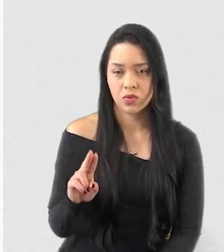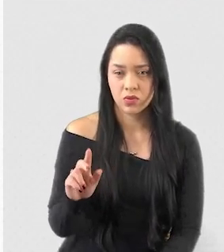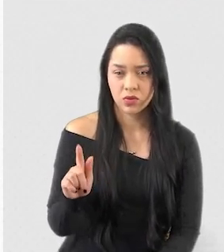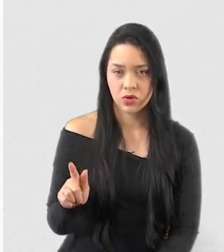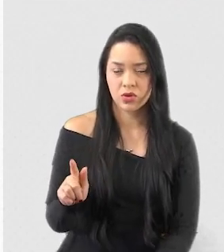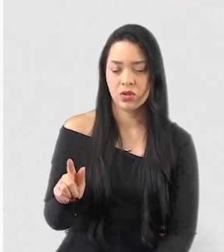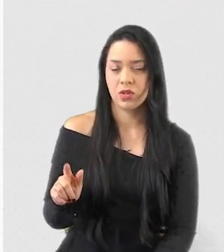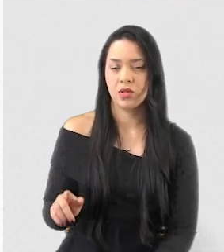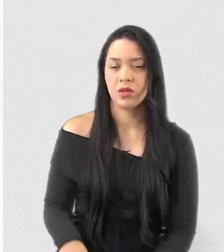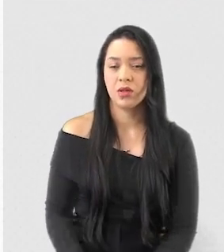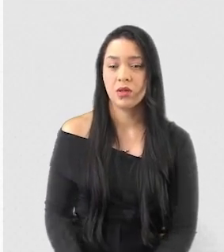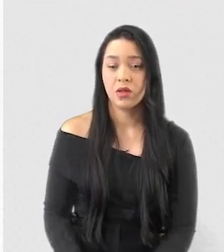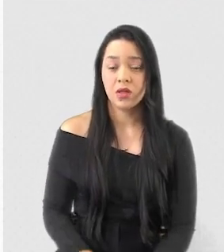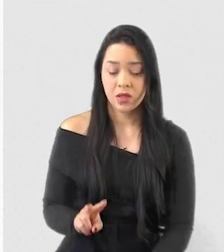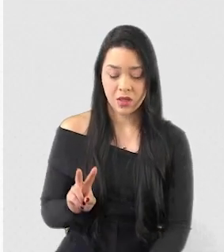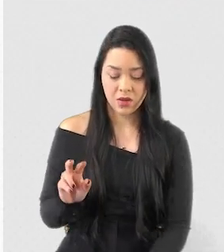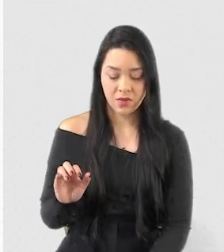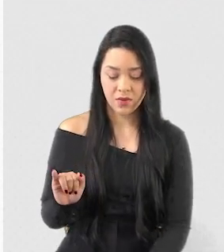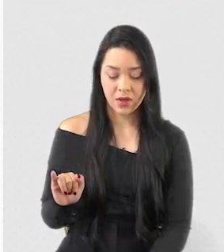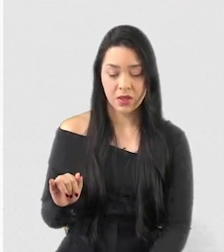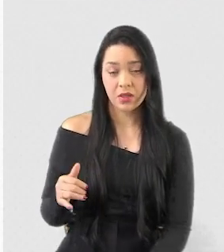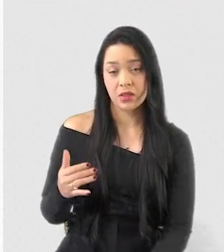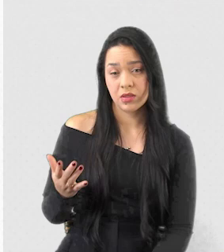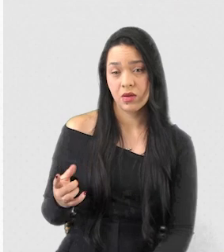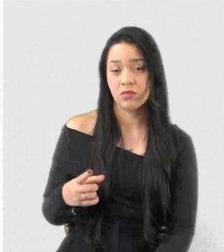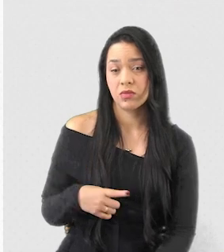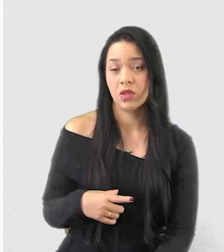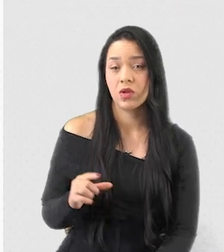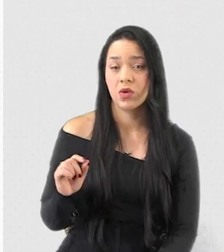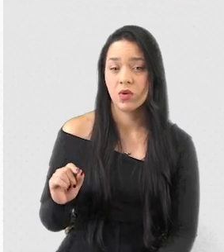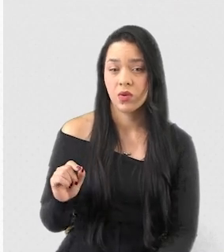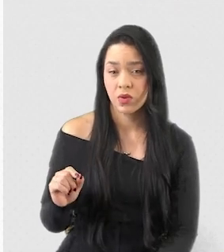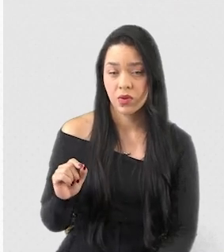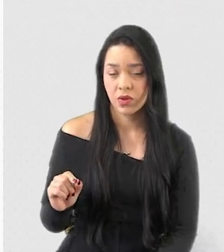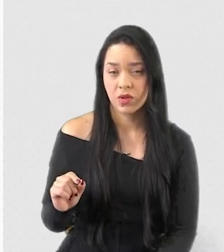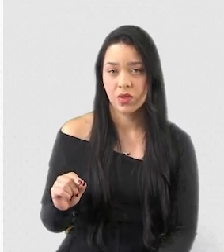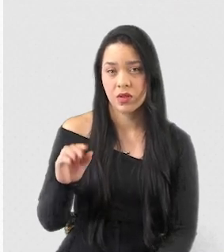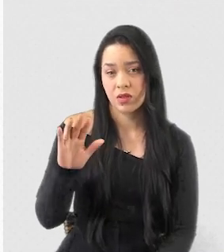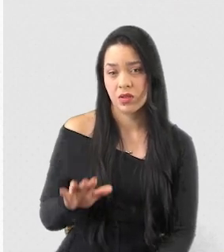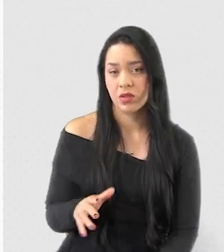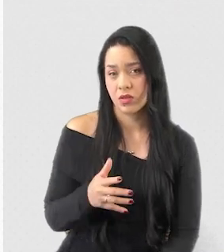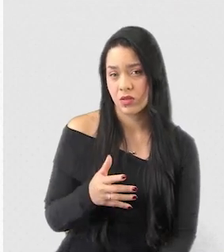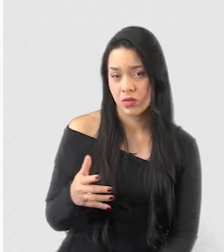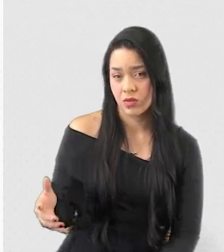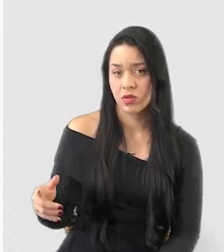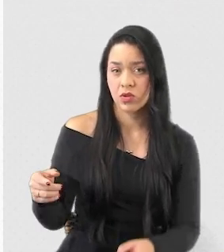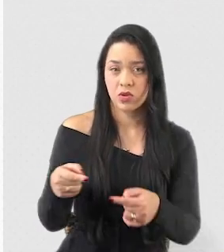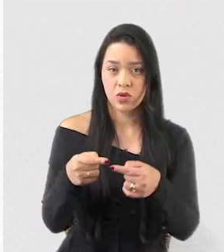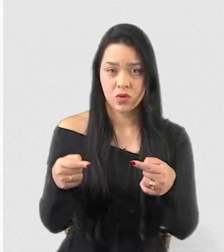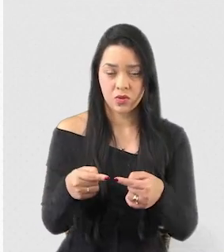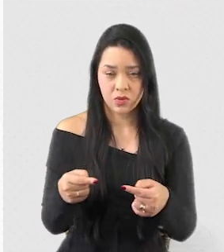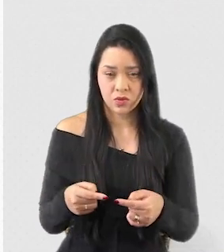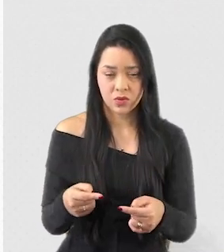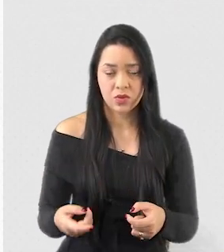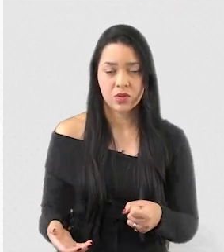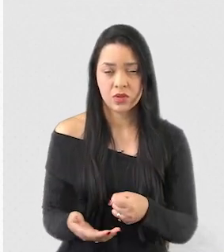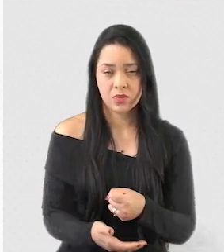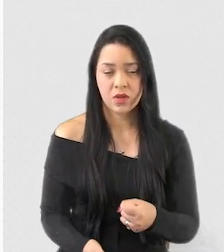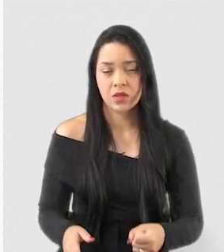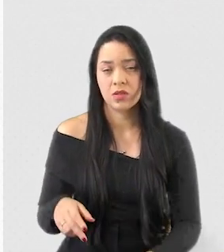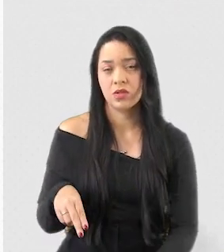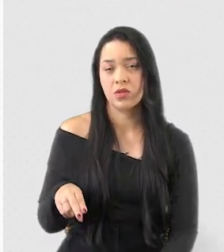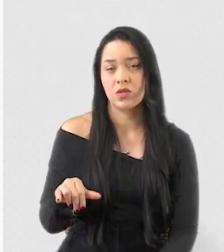codifica leucina, e assim vai. Então, a gente tem aqui, ó, esse quadro de combinações das bases